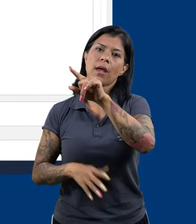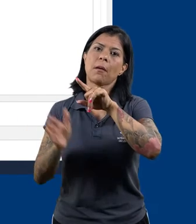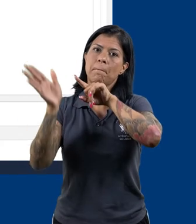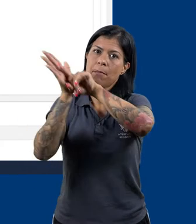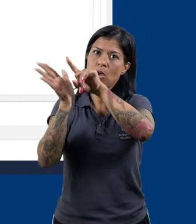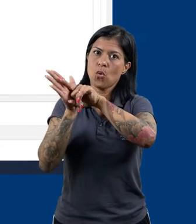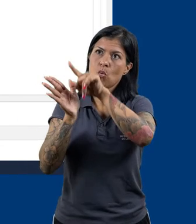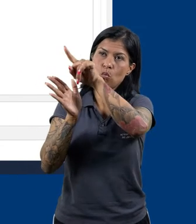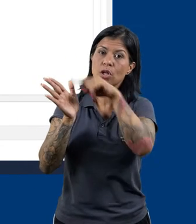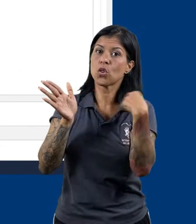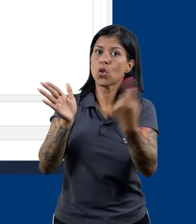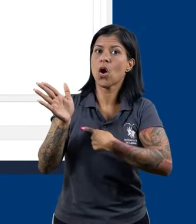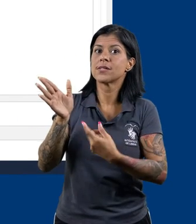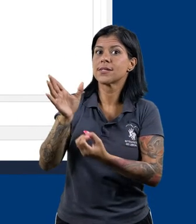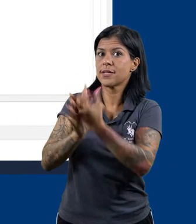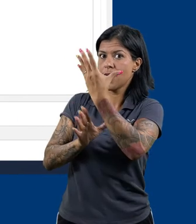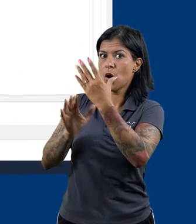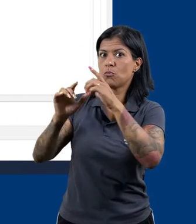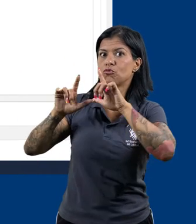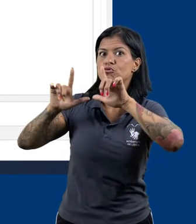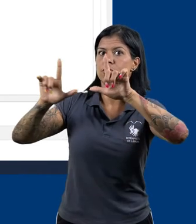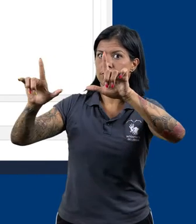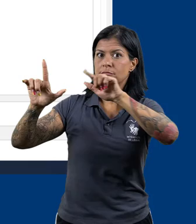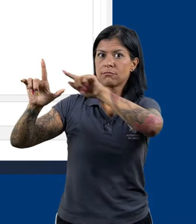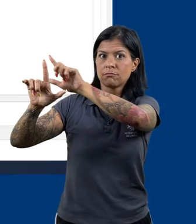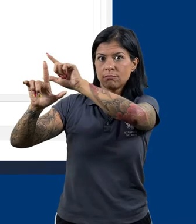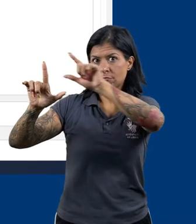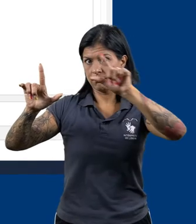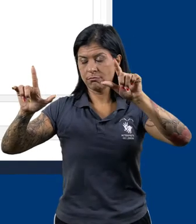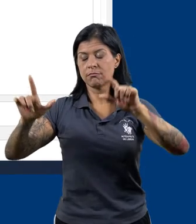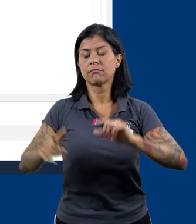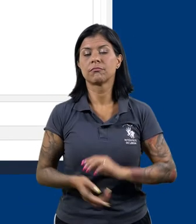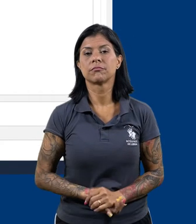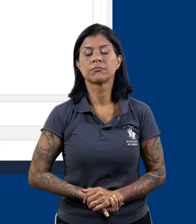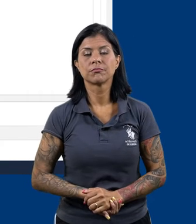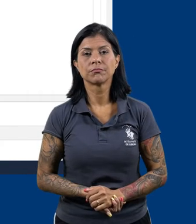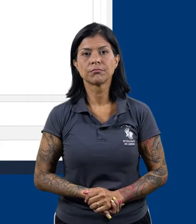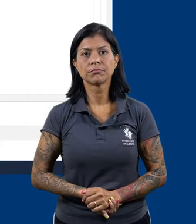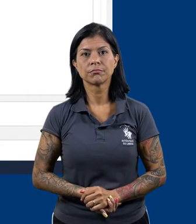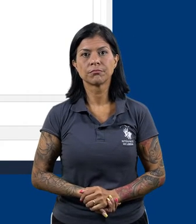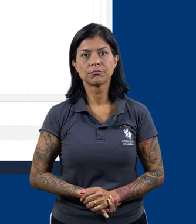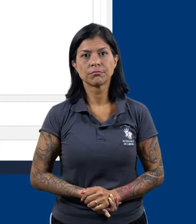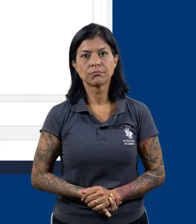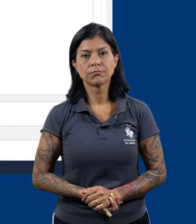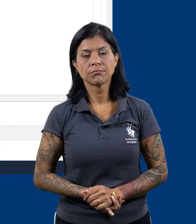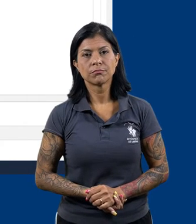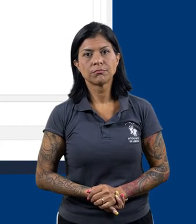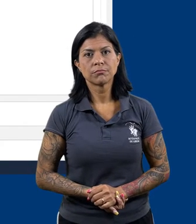no questionário que nós criamos. O nome da questão.